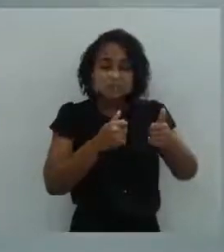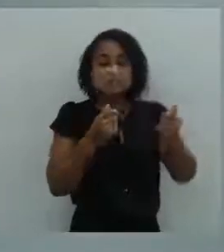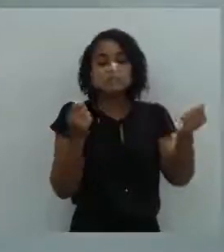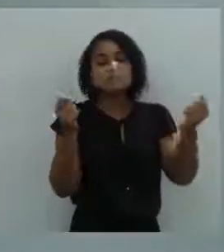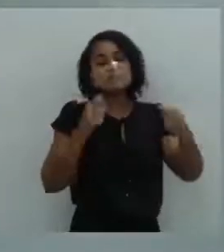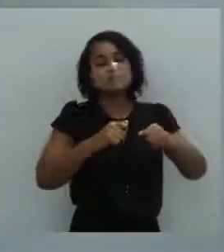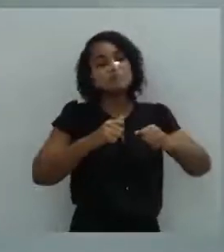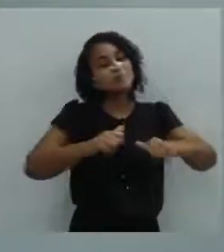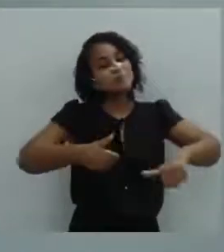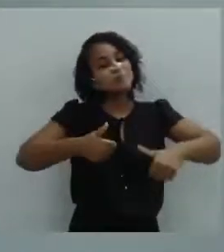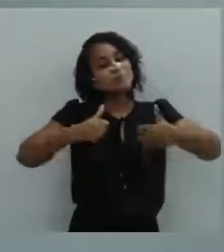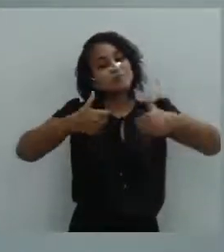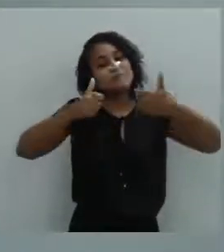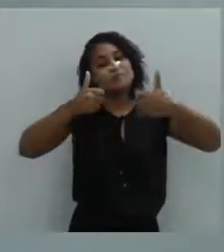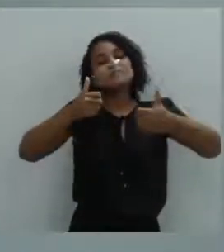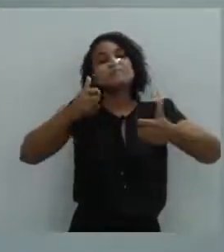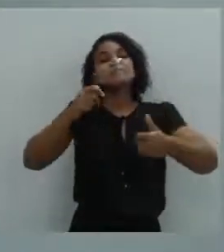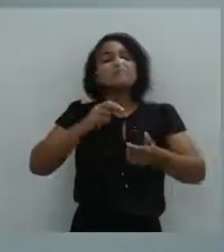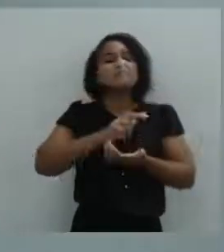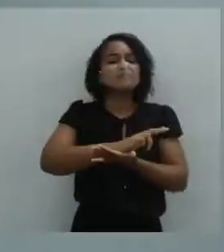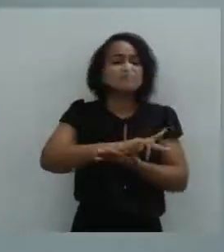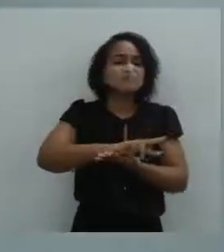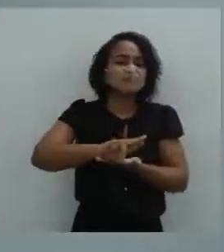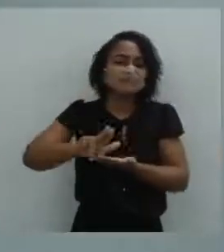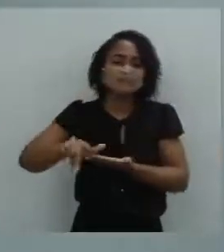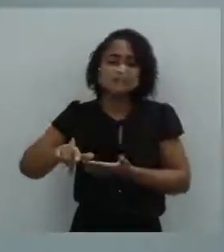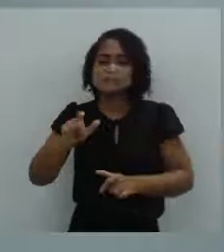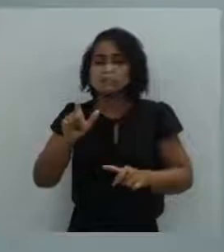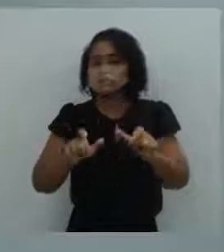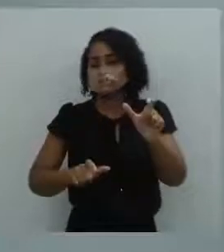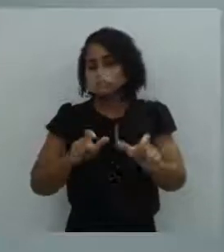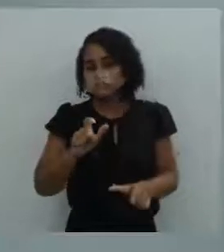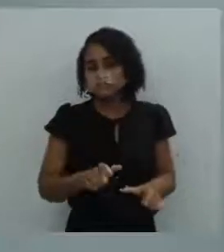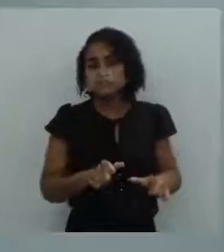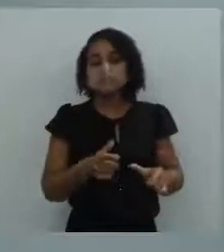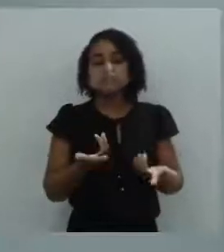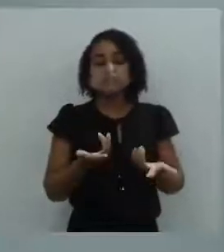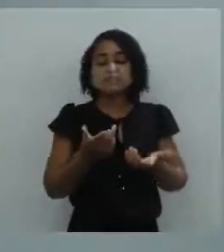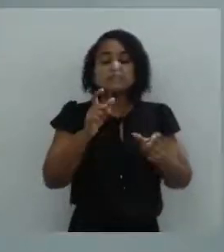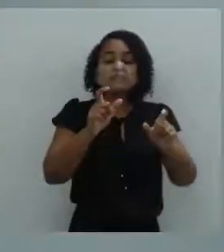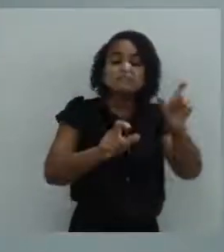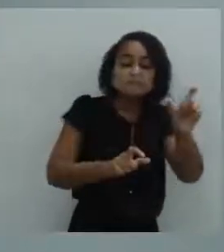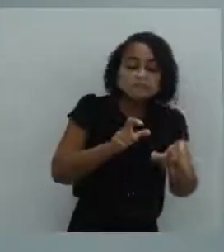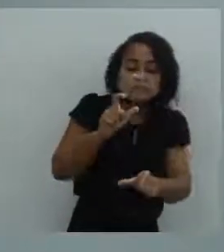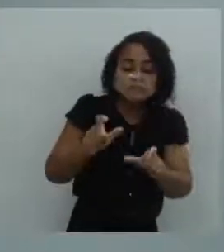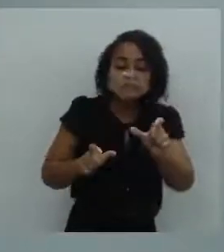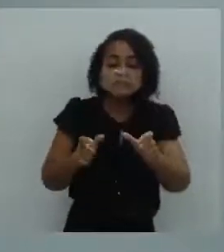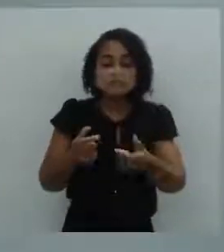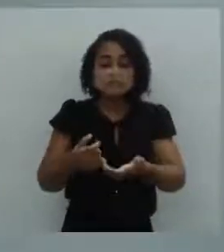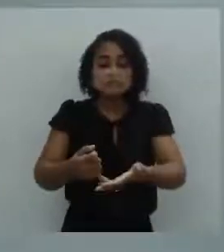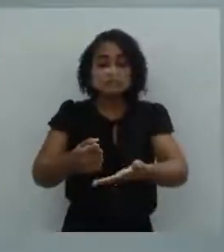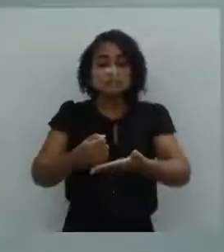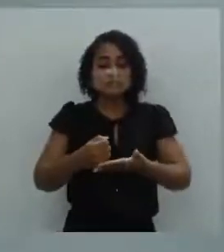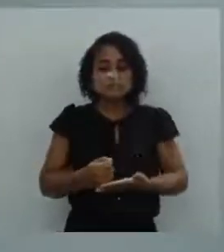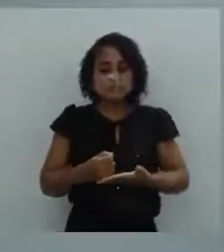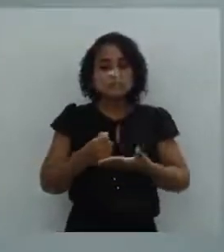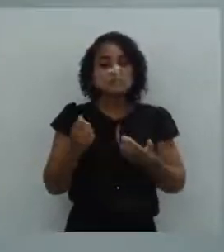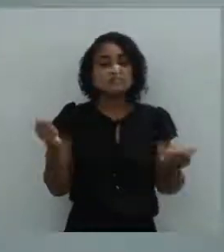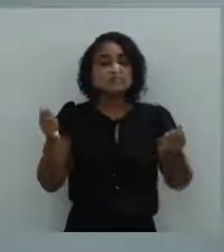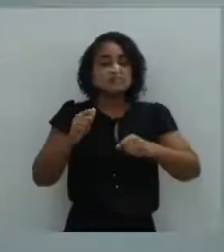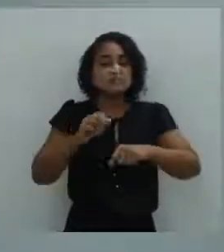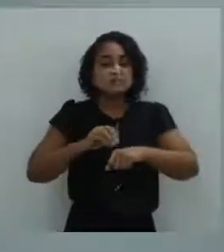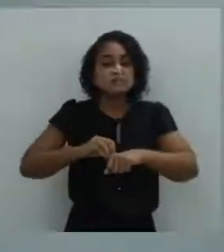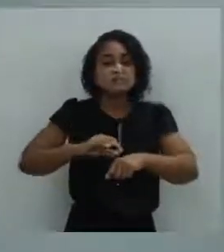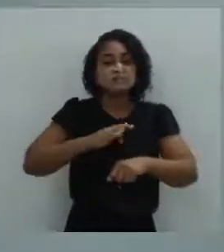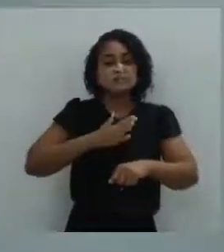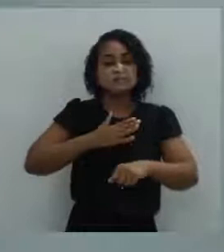vai beneficiar diversas pessoas. Essas pessoas que serão beneficiadas, para facilitar, se